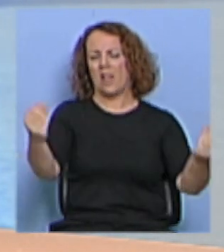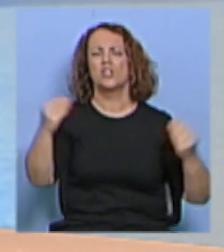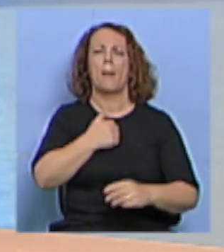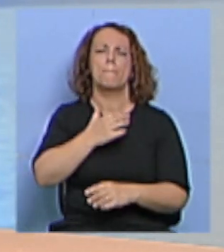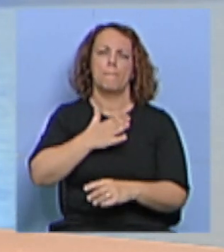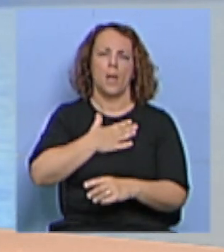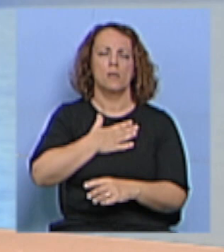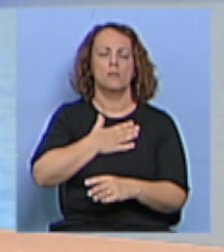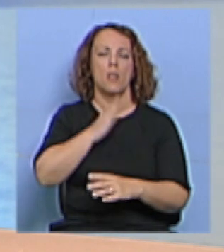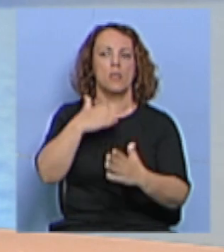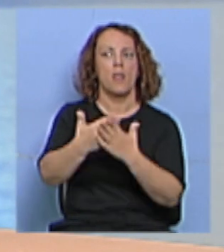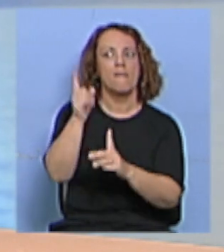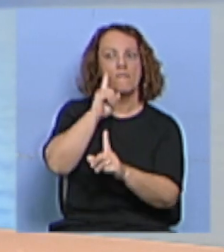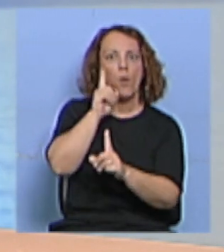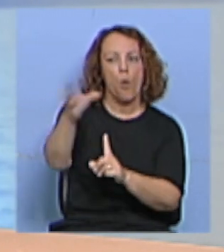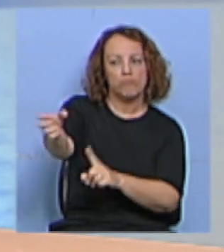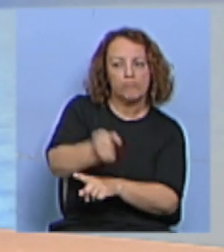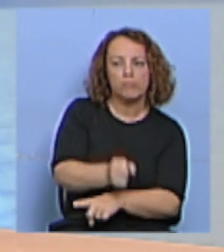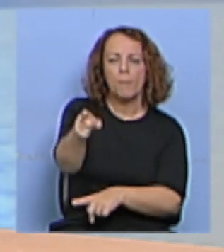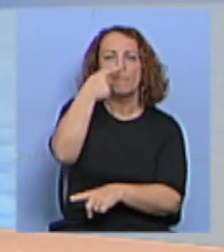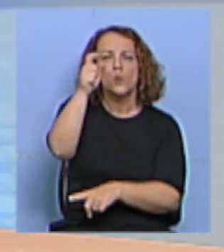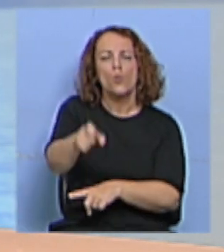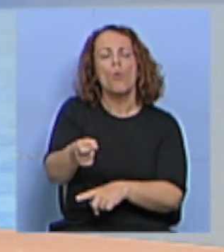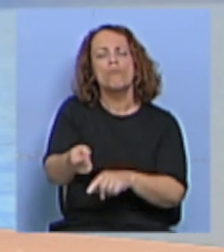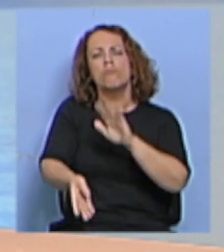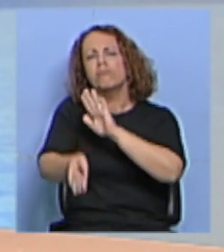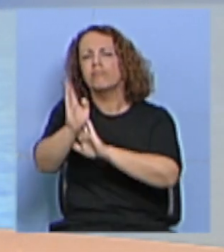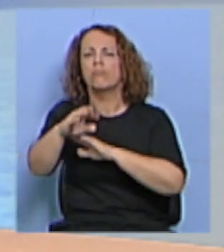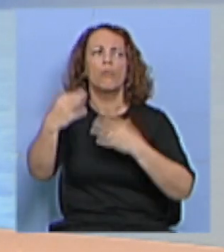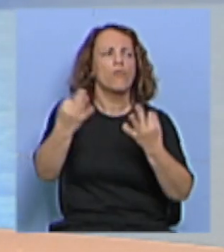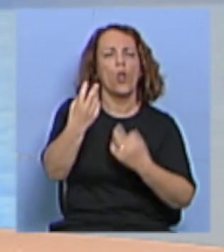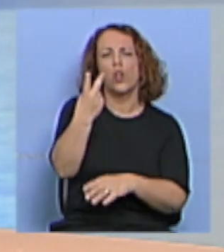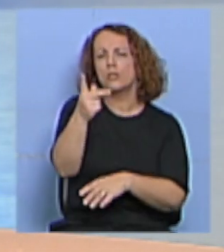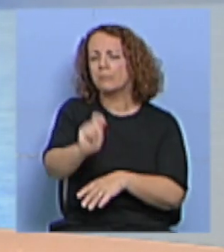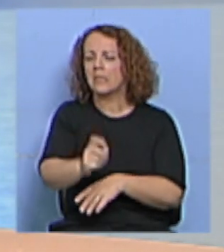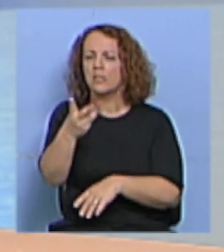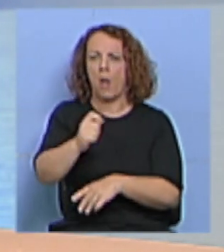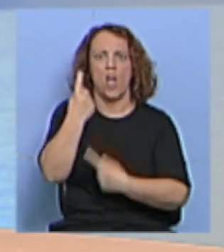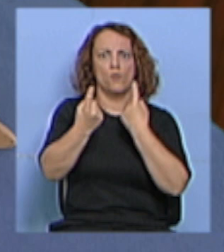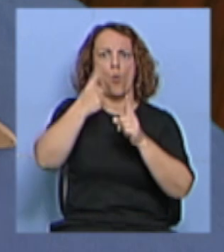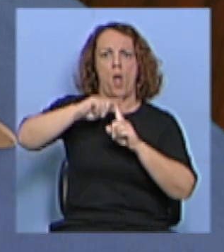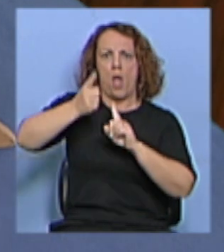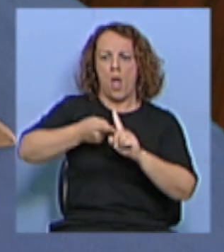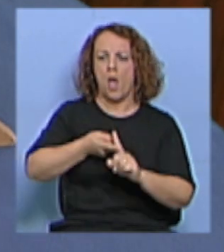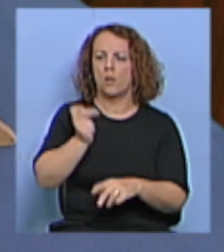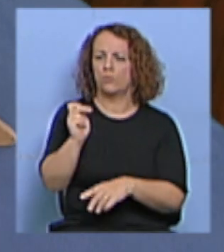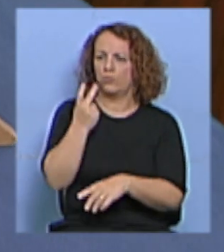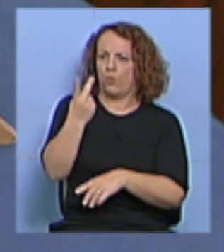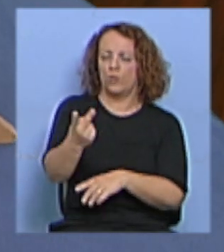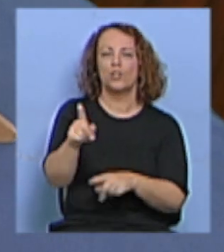estas experiências de trabalho, alguém que vai por 2, 3 meses, há quem faça 1 ano ou 2 de experiências como